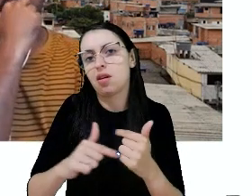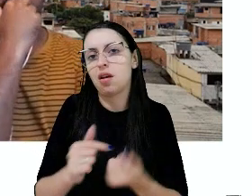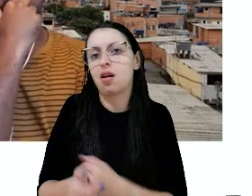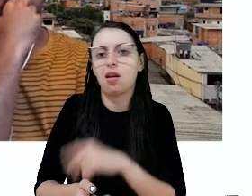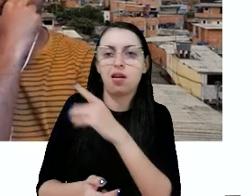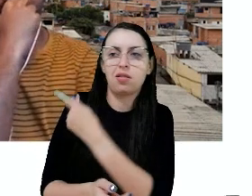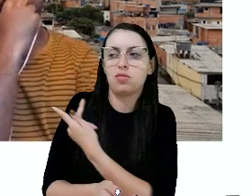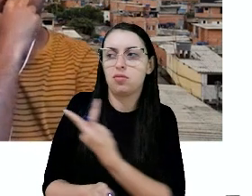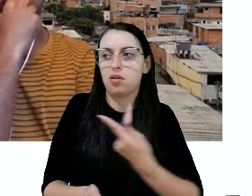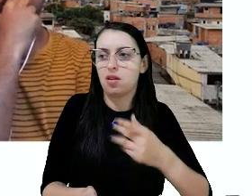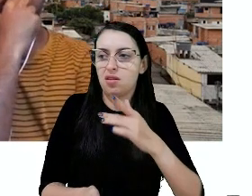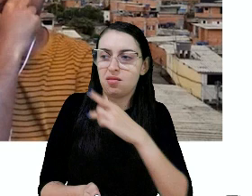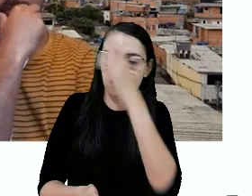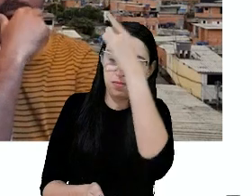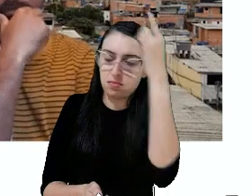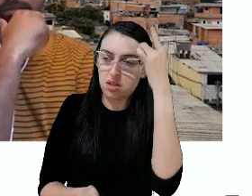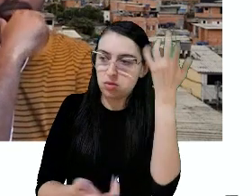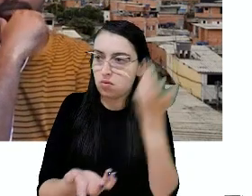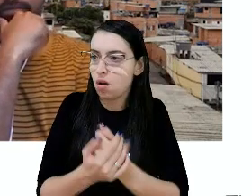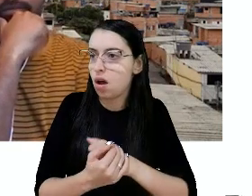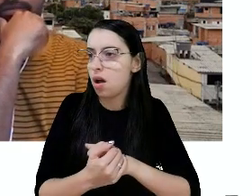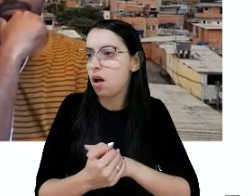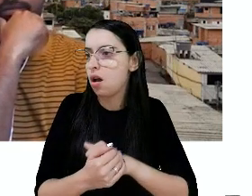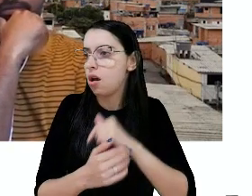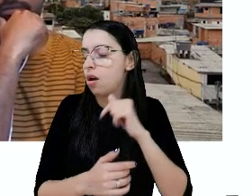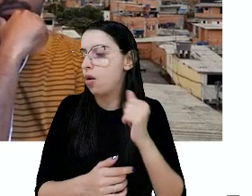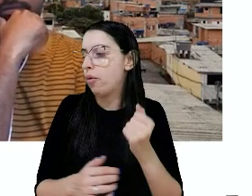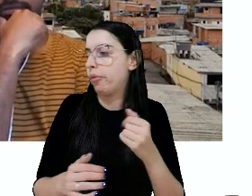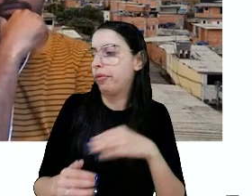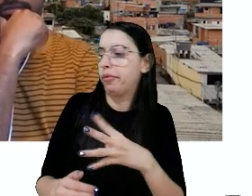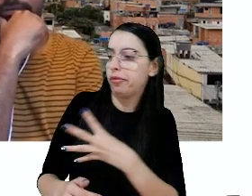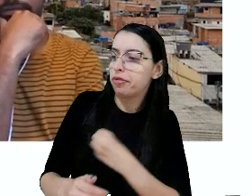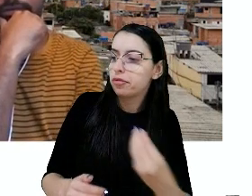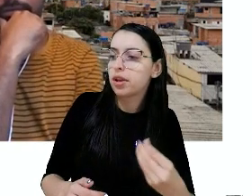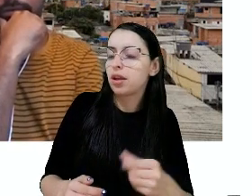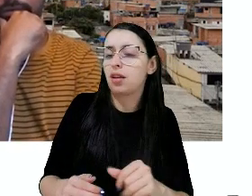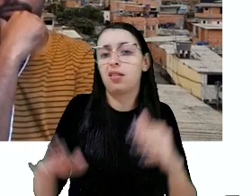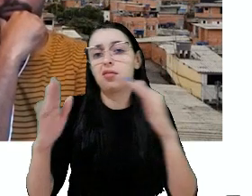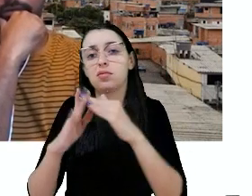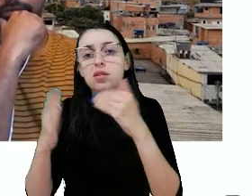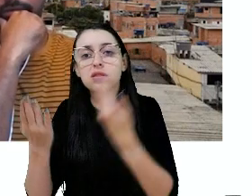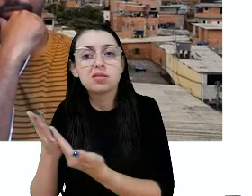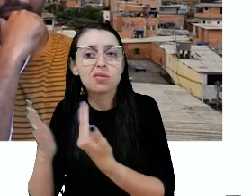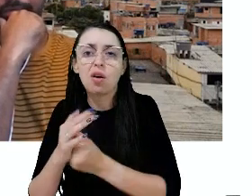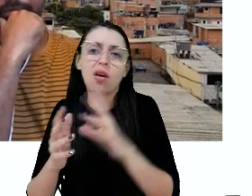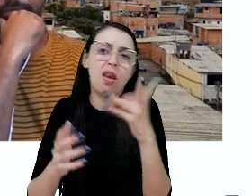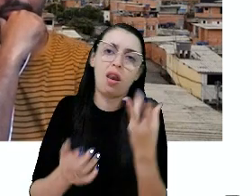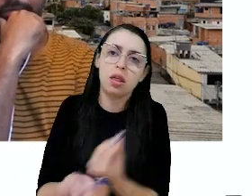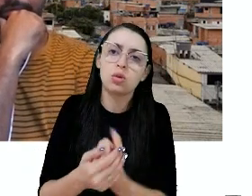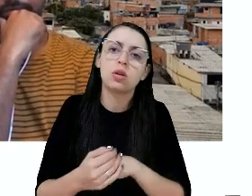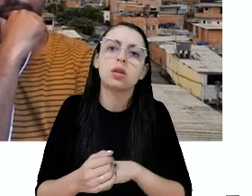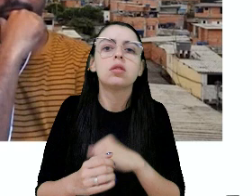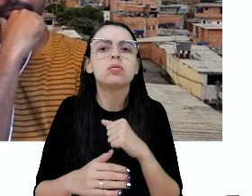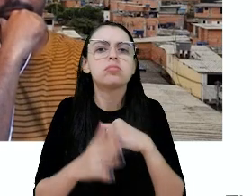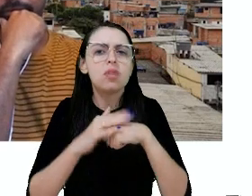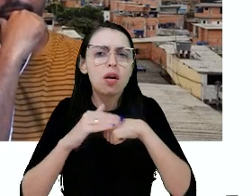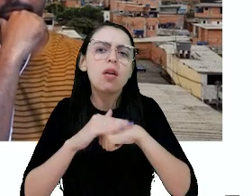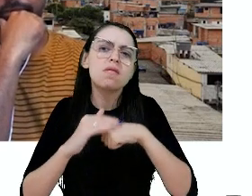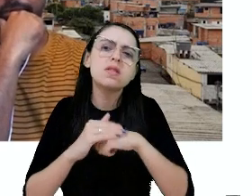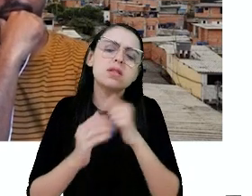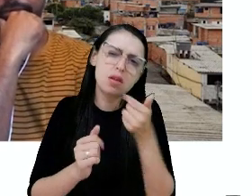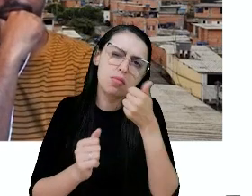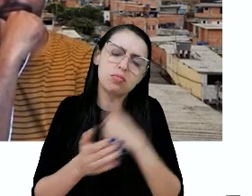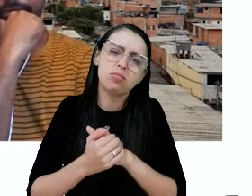pessoais, familiares, filhos, escola e tudo. Então nós vamos conversar um pouco disso tudo aqui de hoje